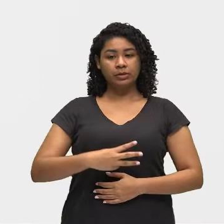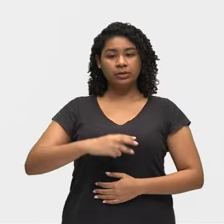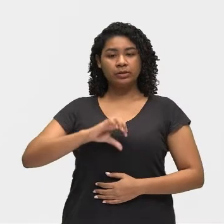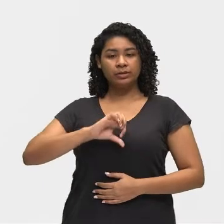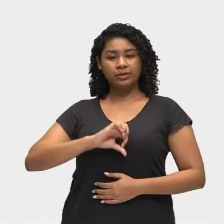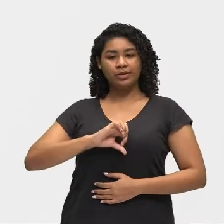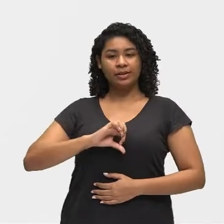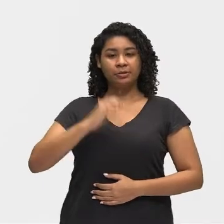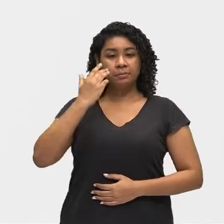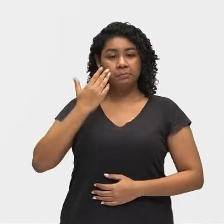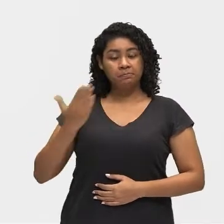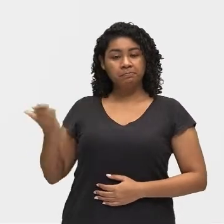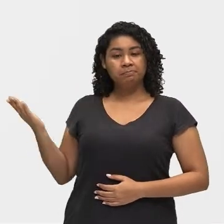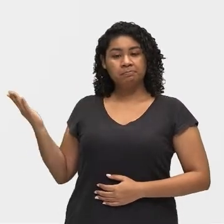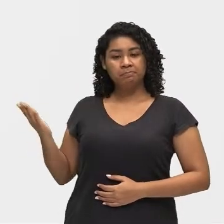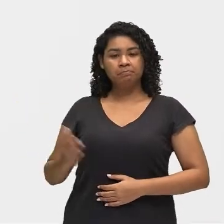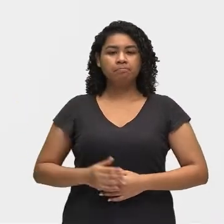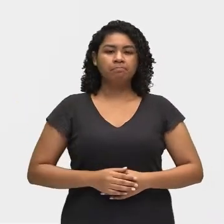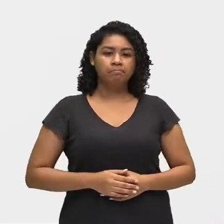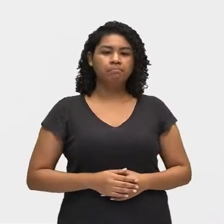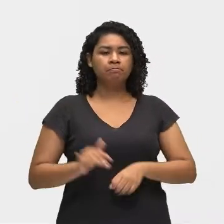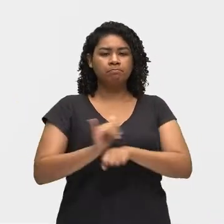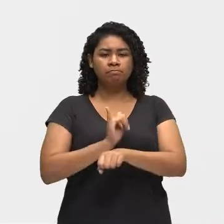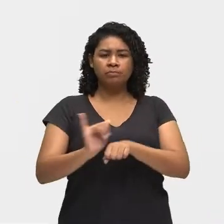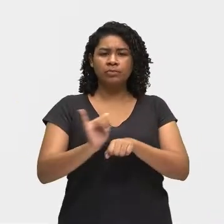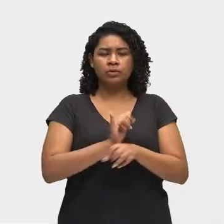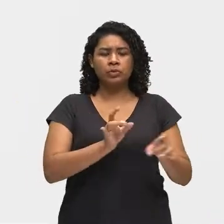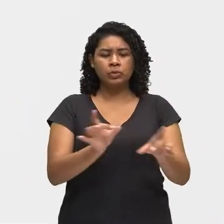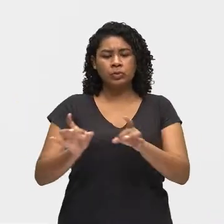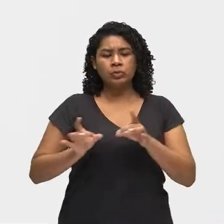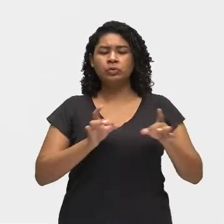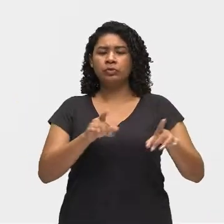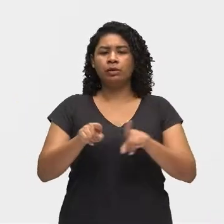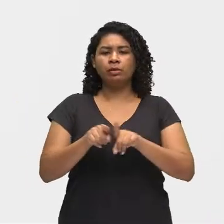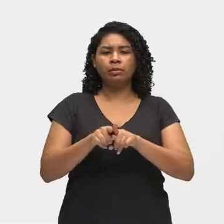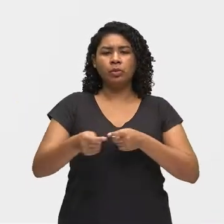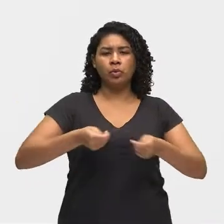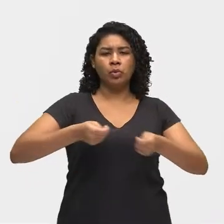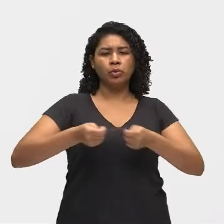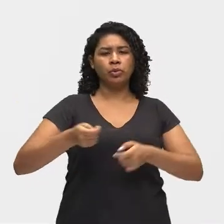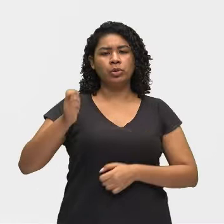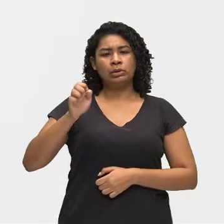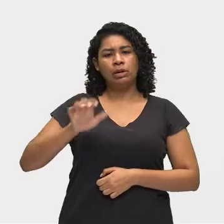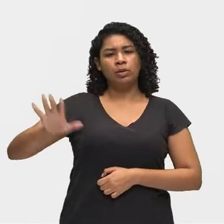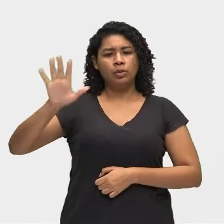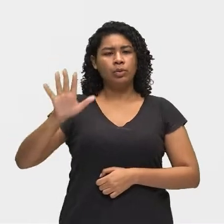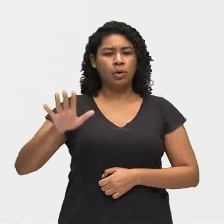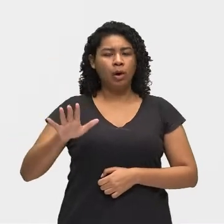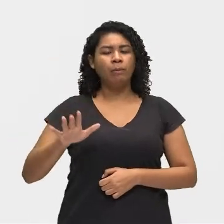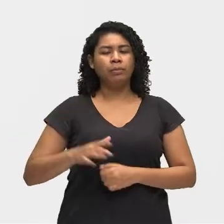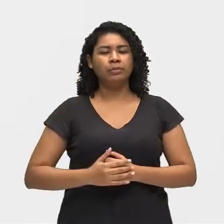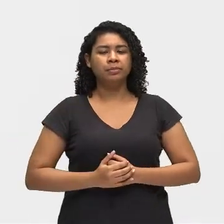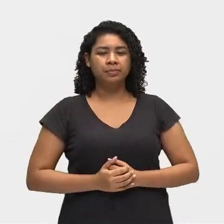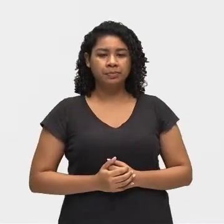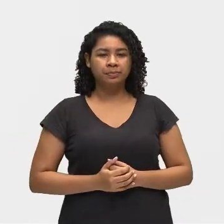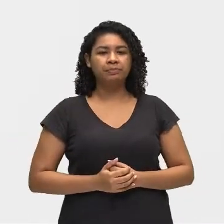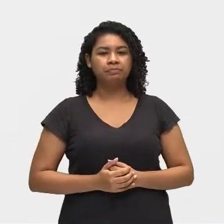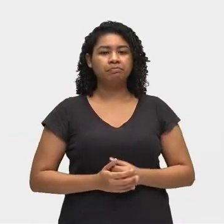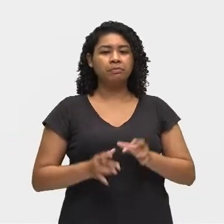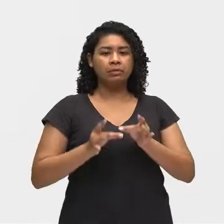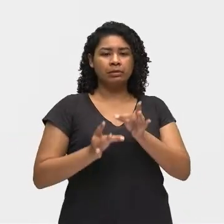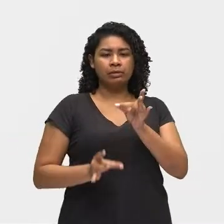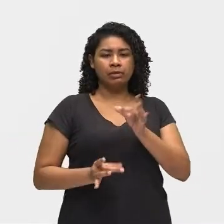temos as lógicas mercantis e o domínio europeu sobre os mares e o contraponto oriental. Como detalhamento,